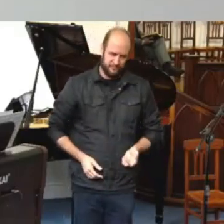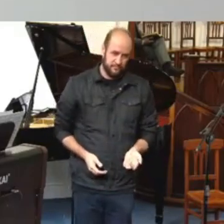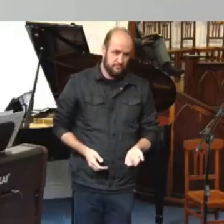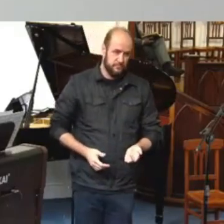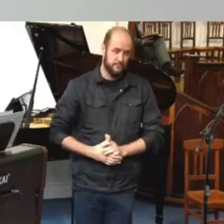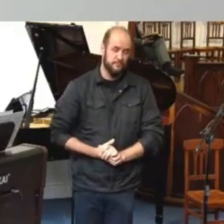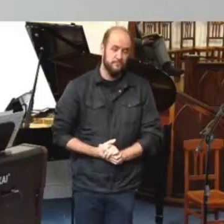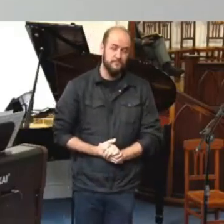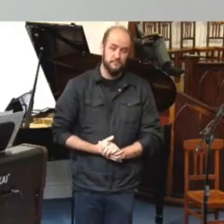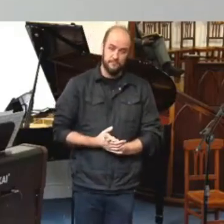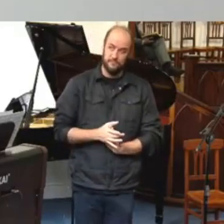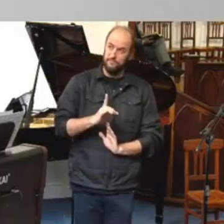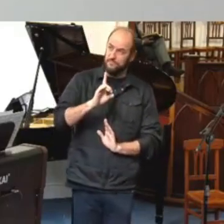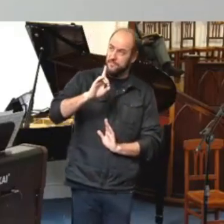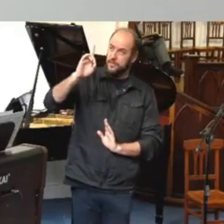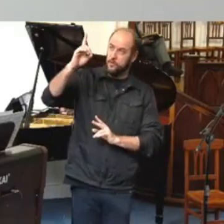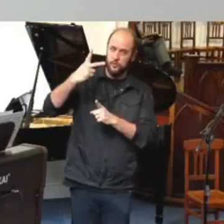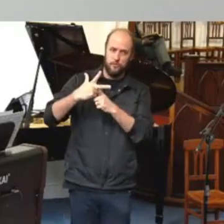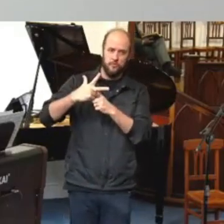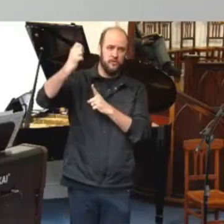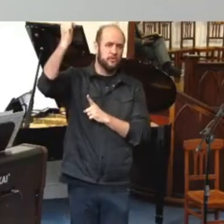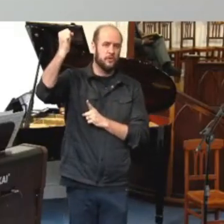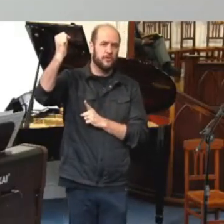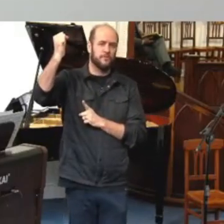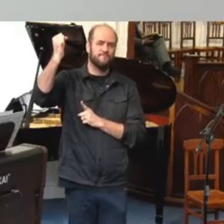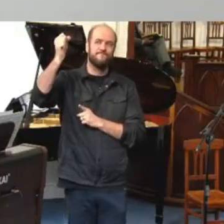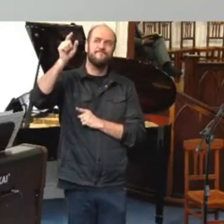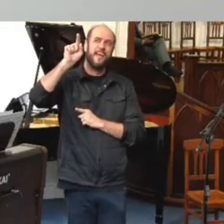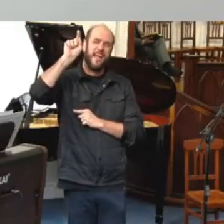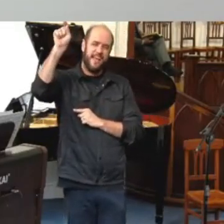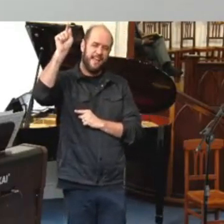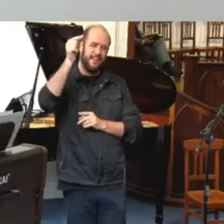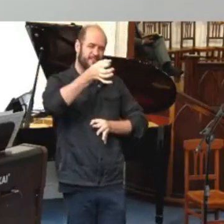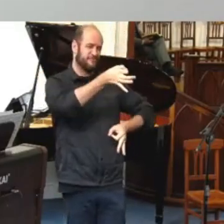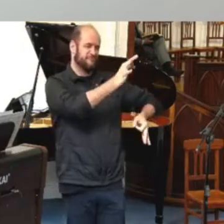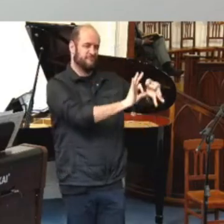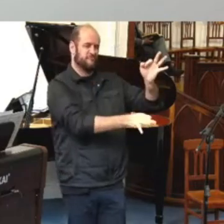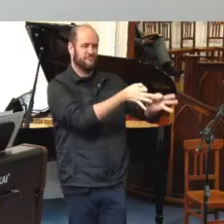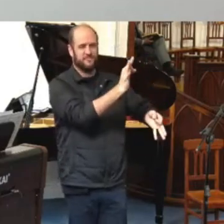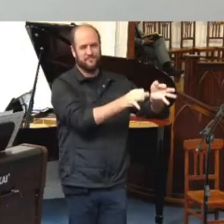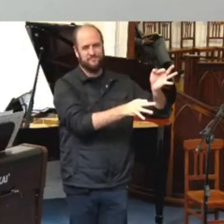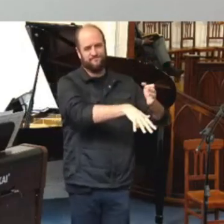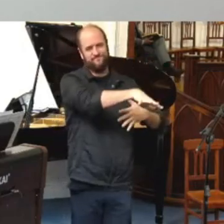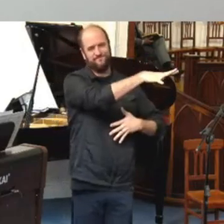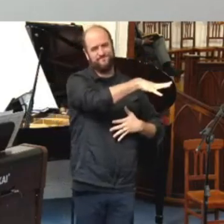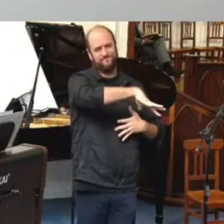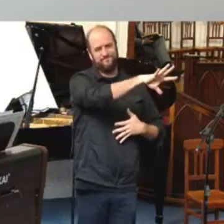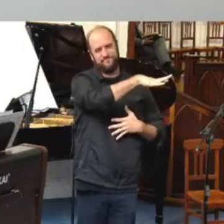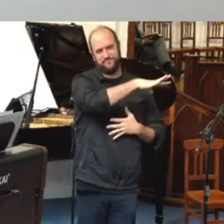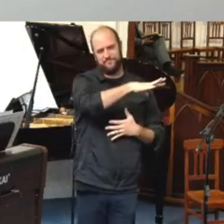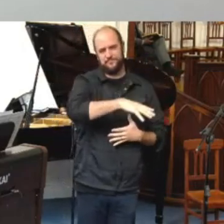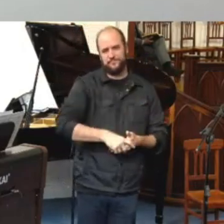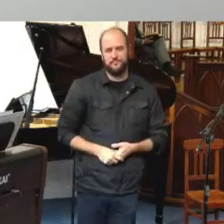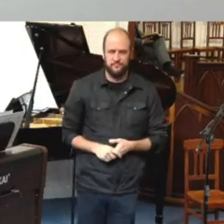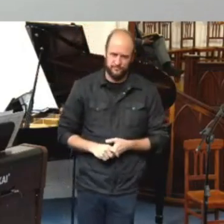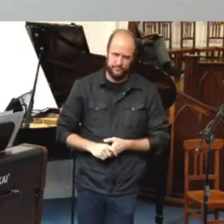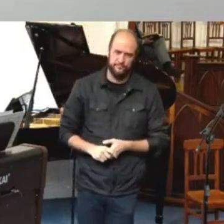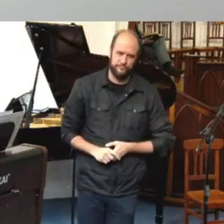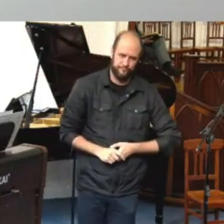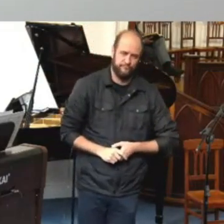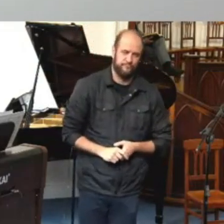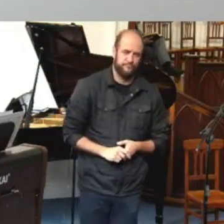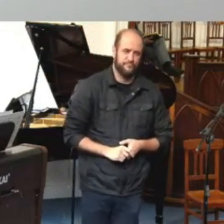E o Deus que está no trono vai julgar a morte vocês.